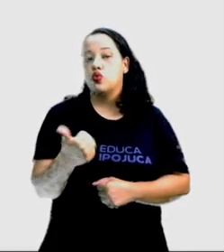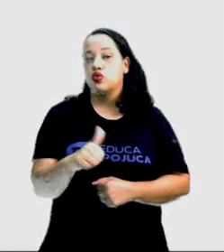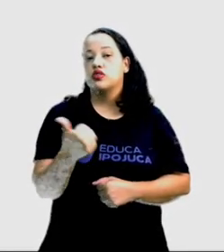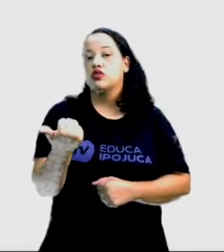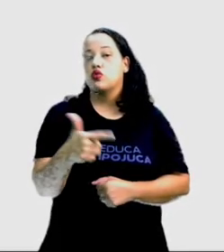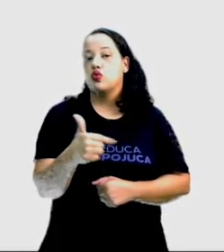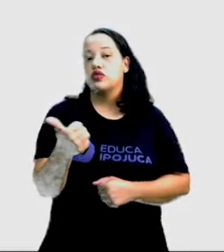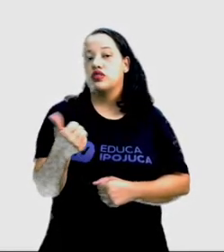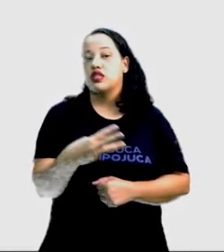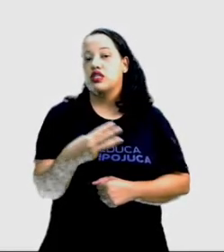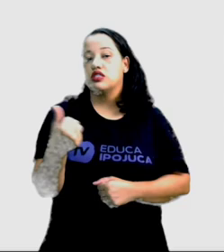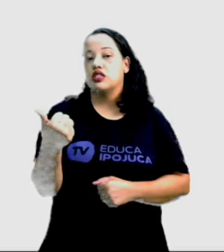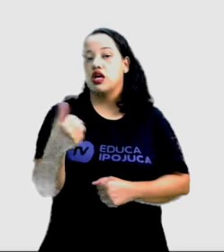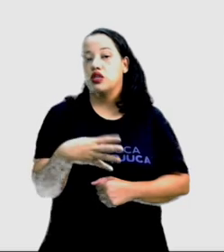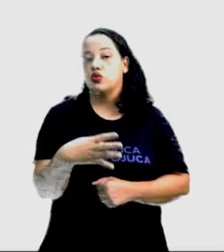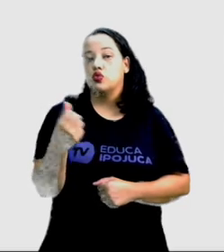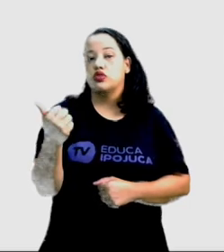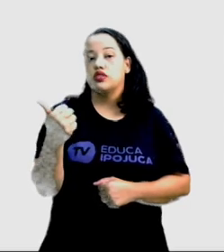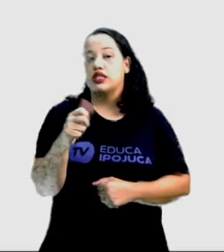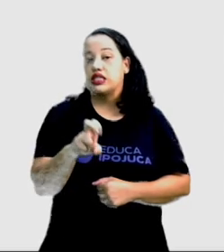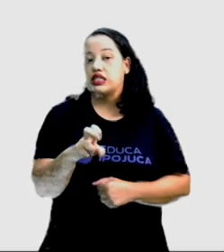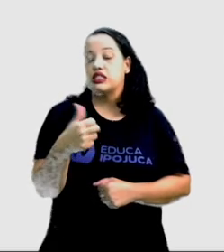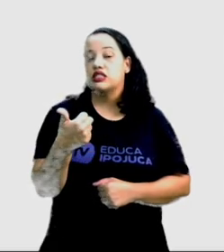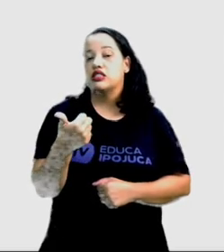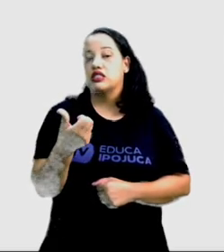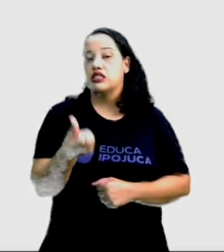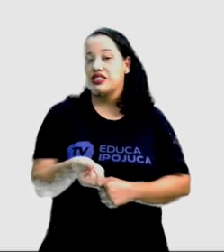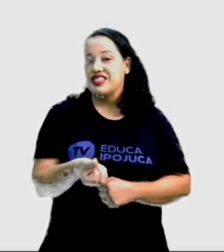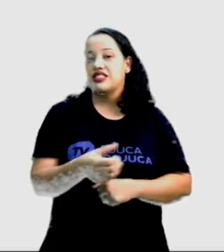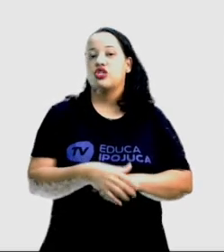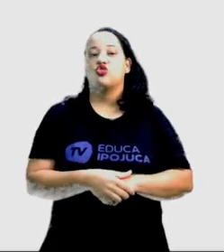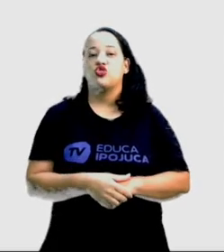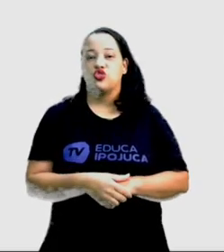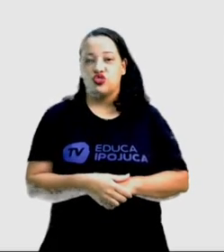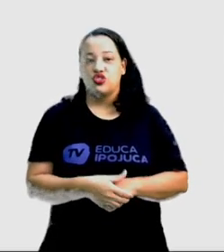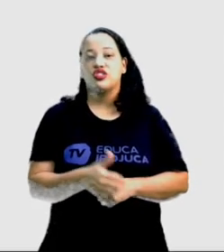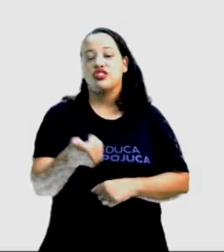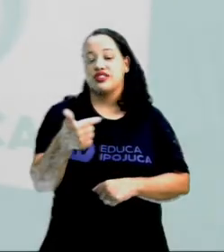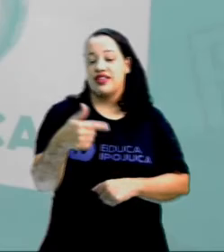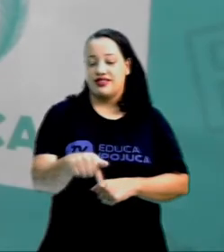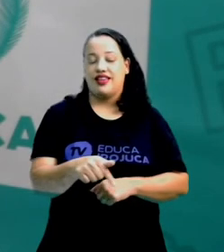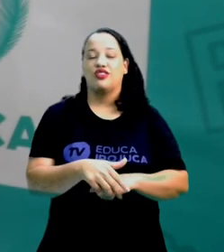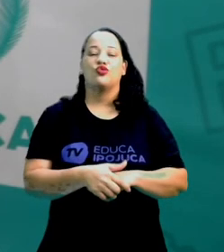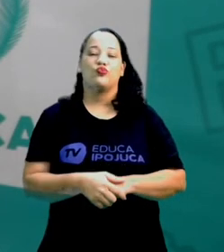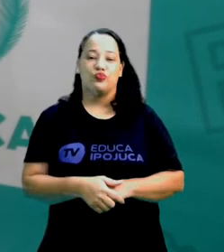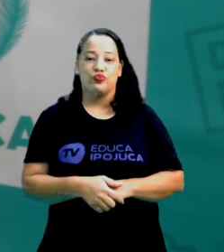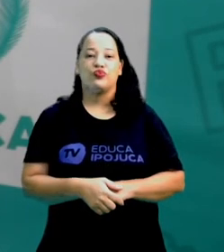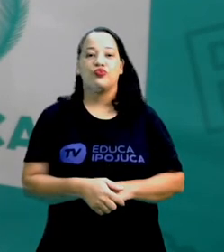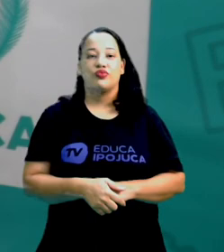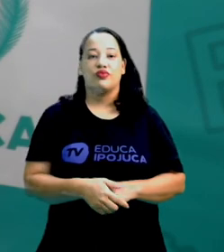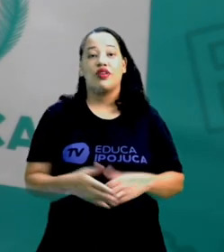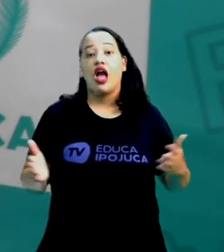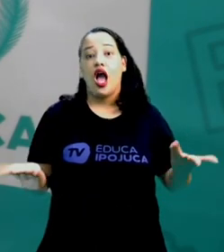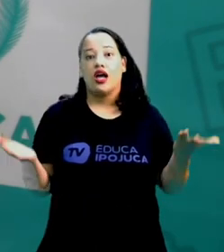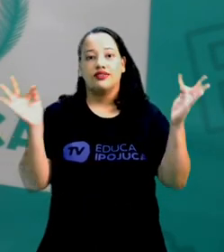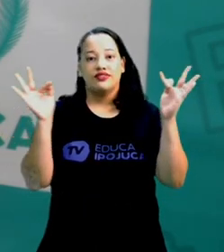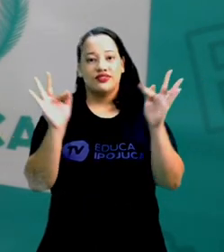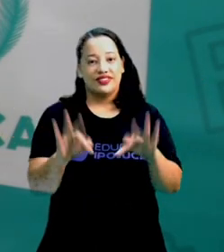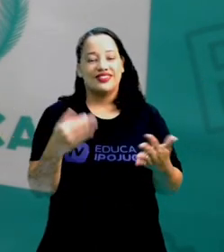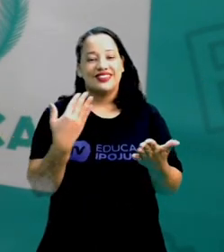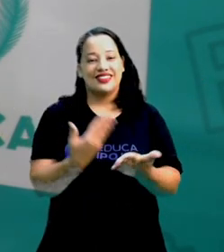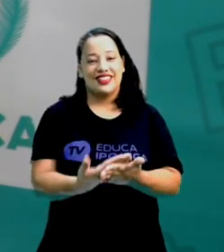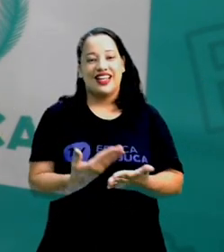11, 12, 13, 14, 15, 16 e 17. Chegamos ao final de